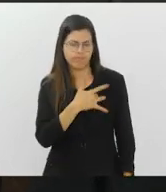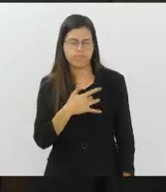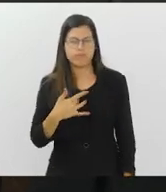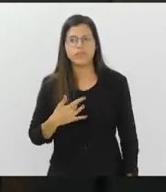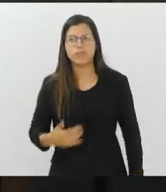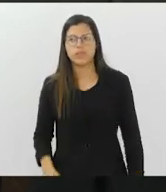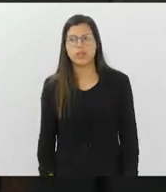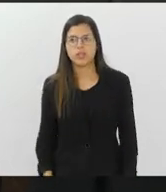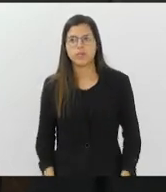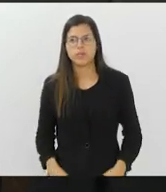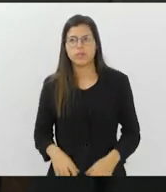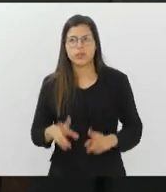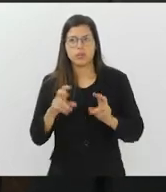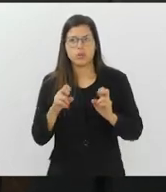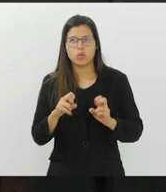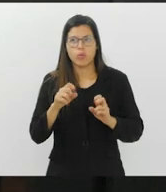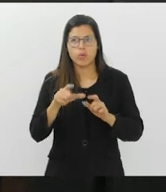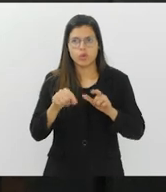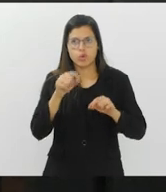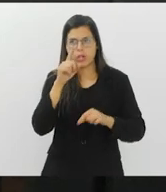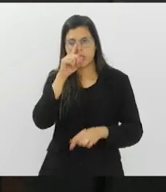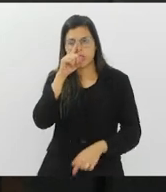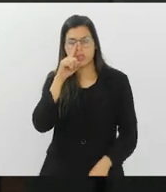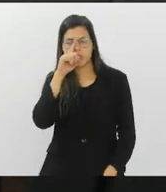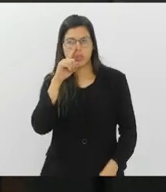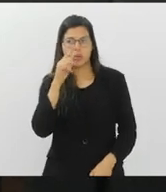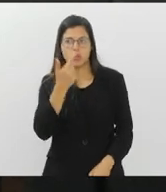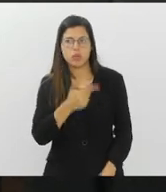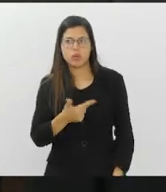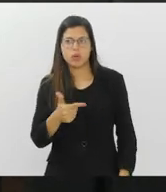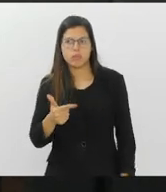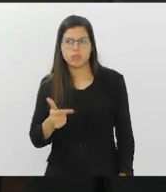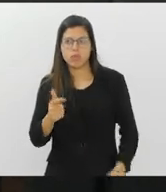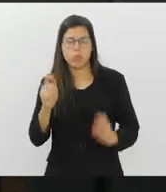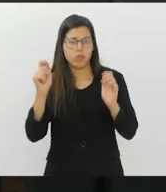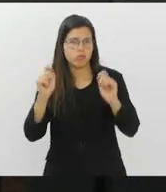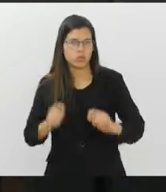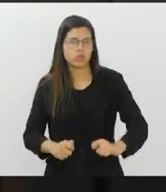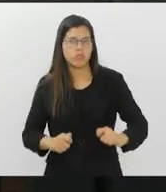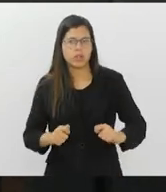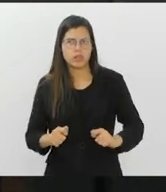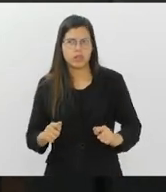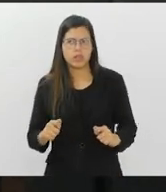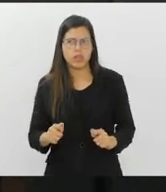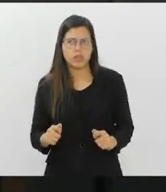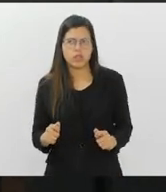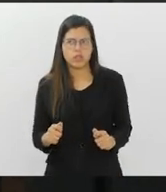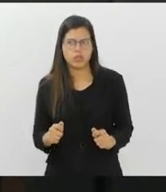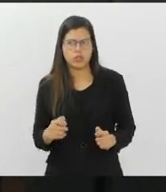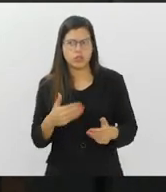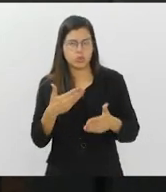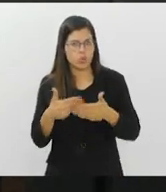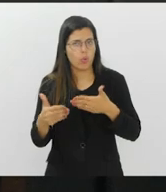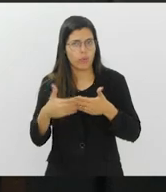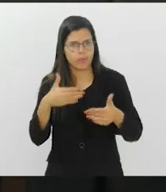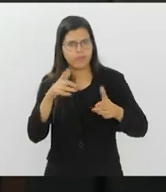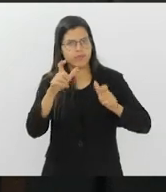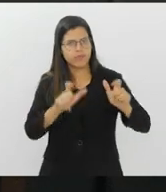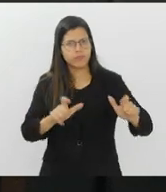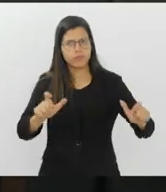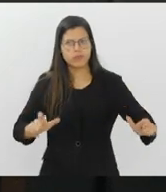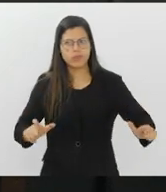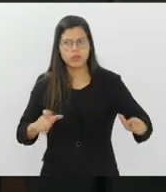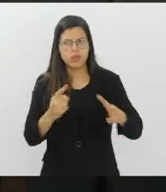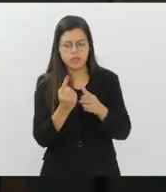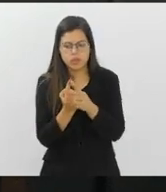da seleção de risco que foi mencionado, não há a menor possibilidade de qualquer indivíduo ser